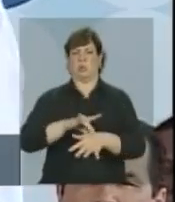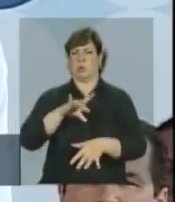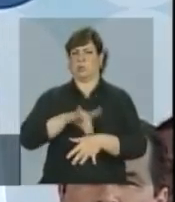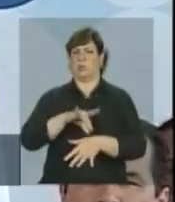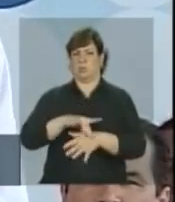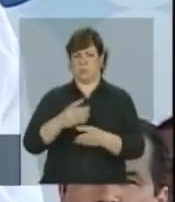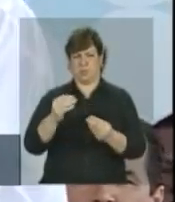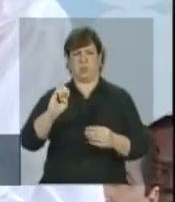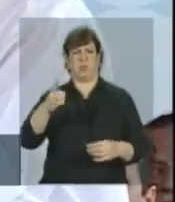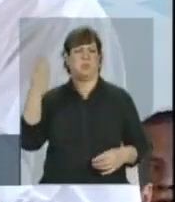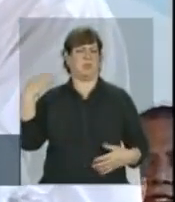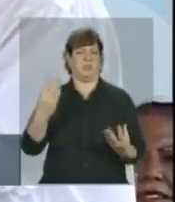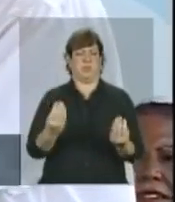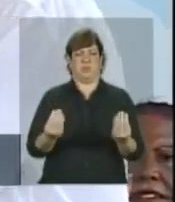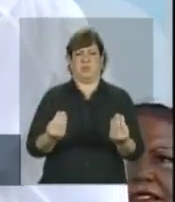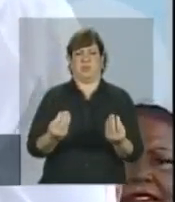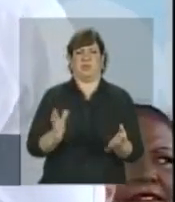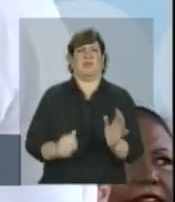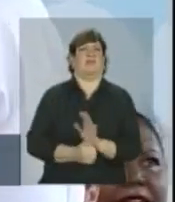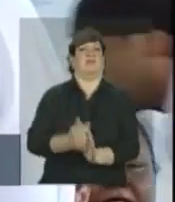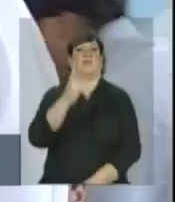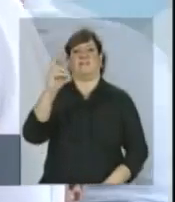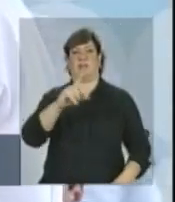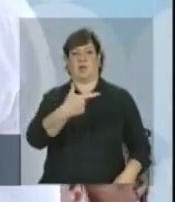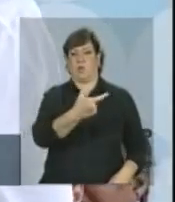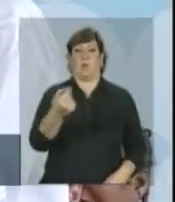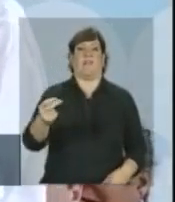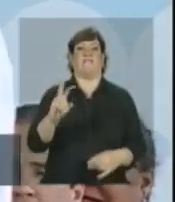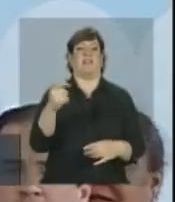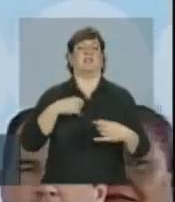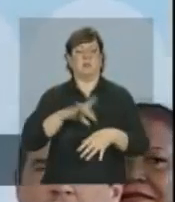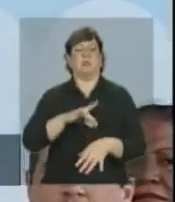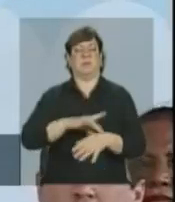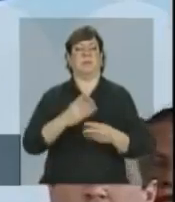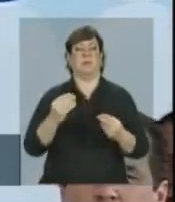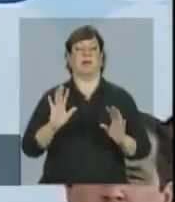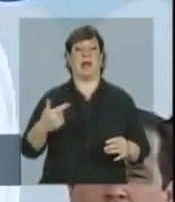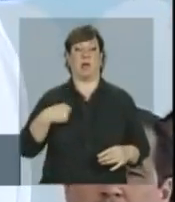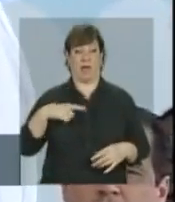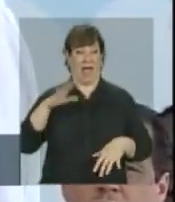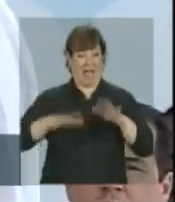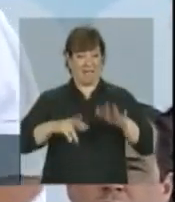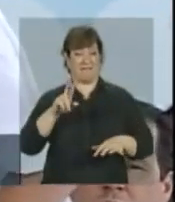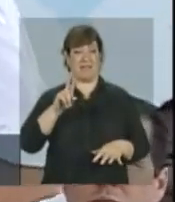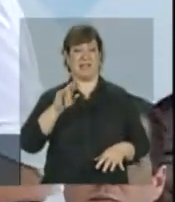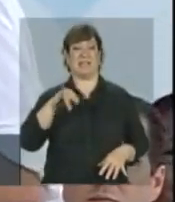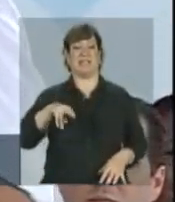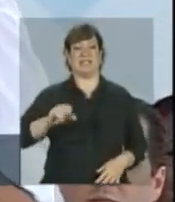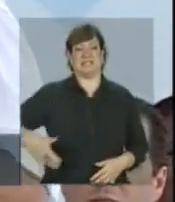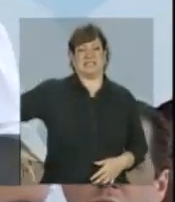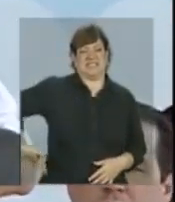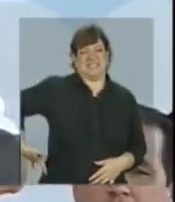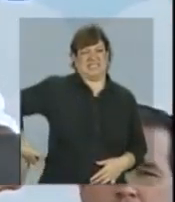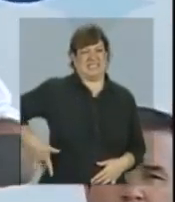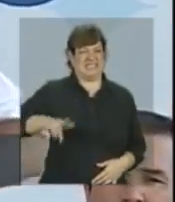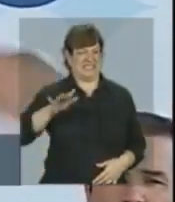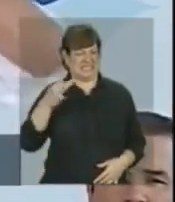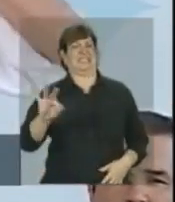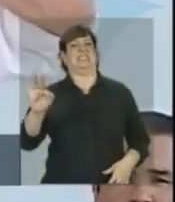vida, mas só fui parar no hospital duas ou três vezes, porque eu tive lá o cálculo renal que, de vez em quando, me dá uma dor aqui no